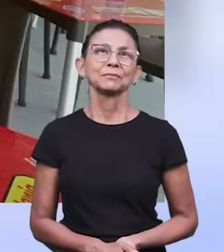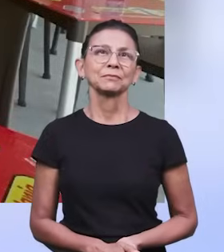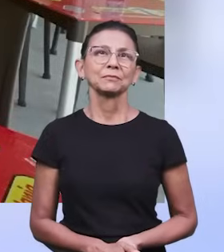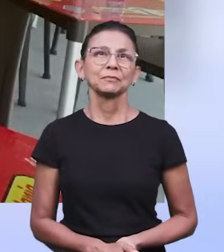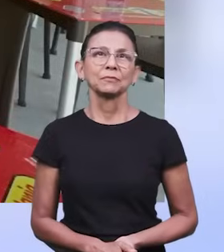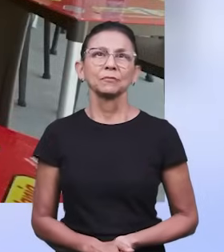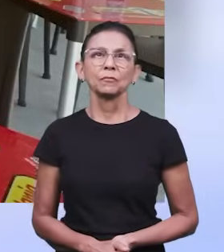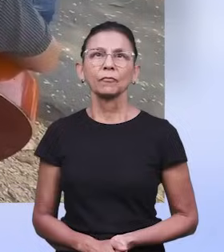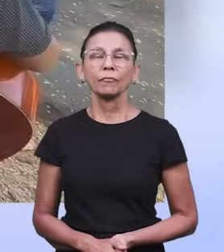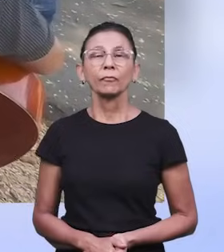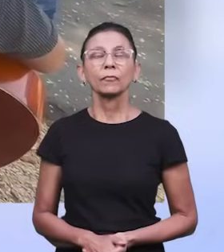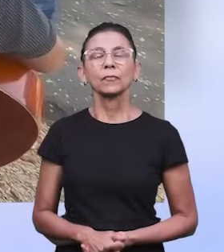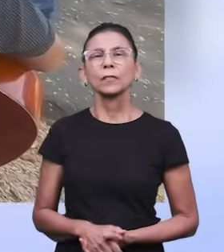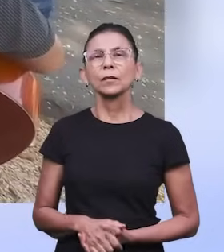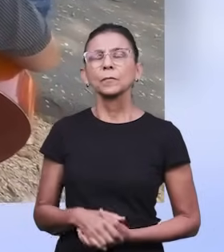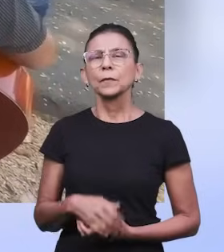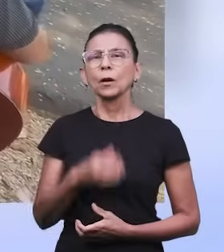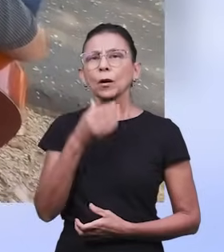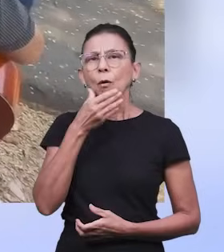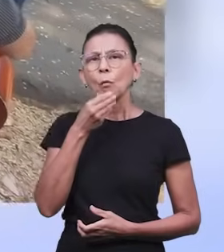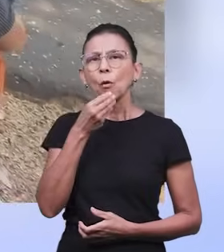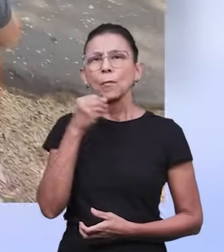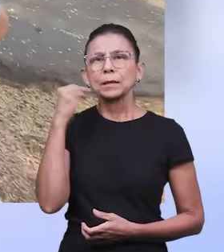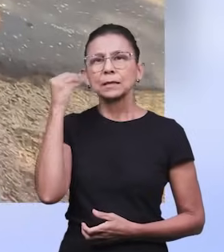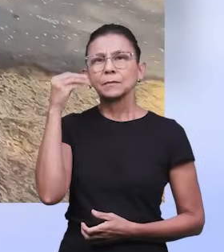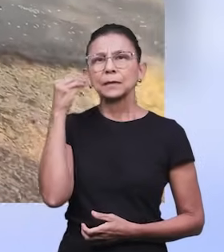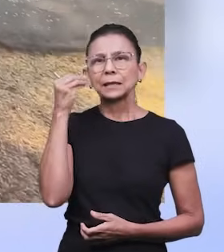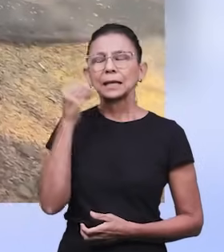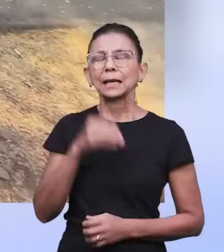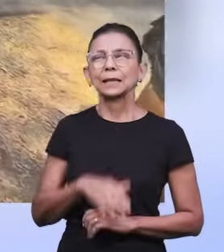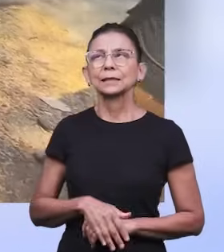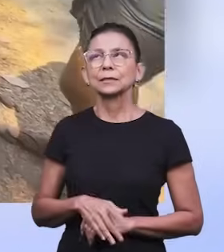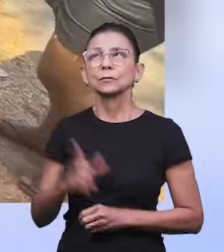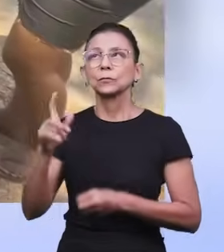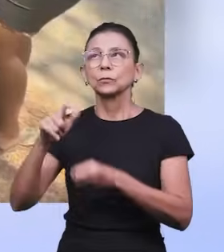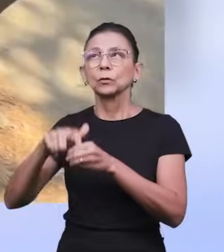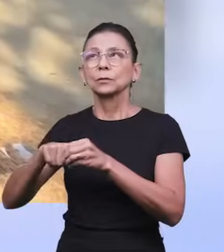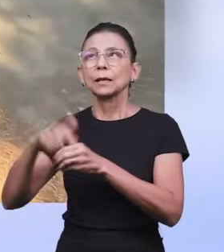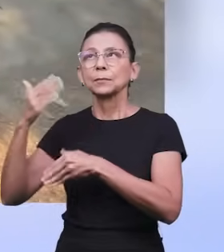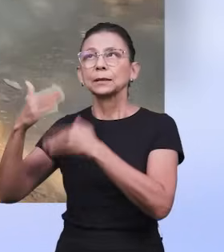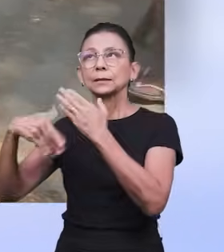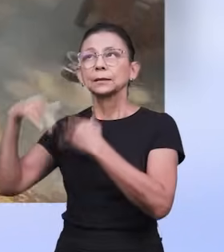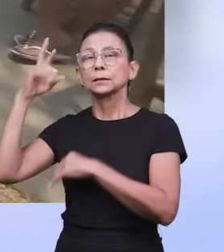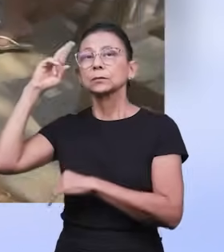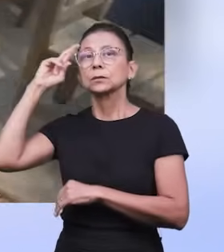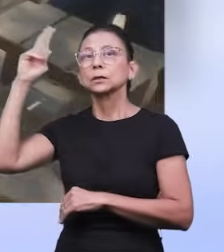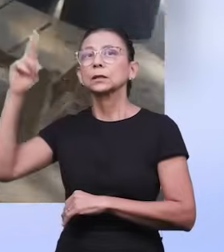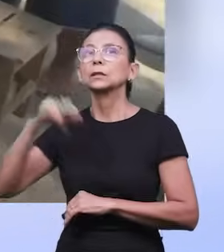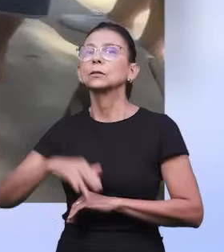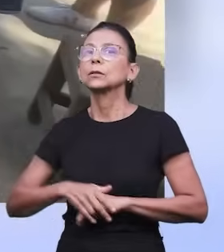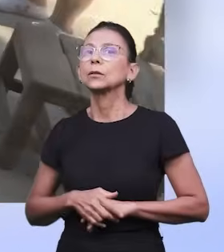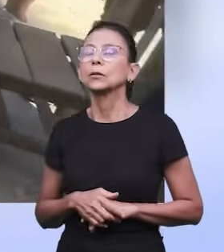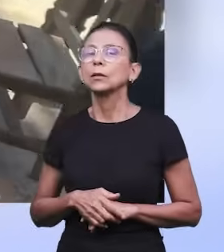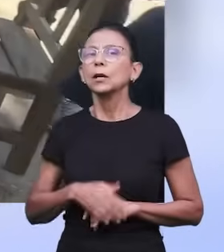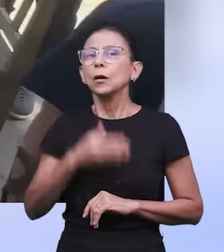um homem que havia colocado em seu coração voltar à presença do Senhor e pediu a Deus um sinal